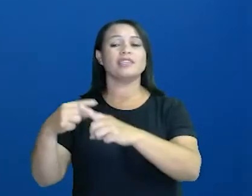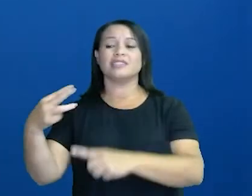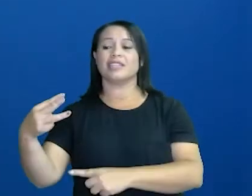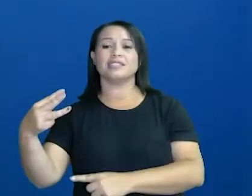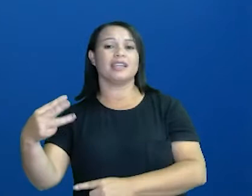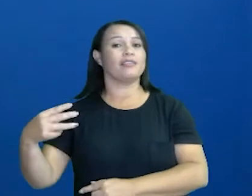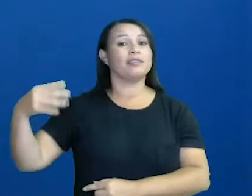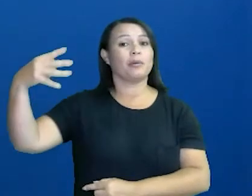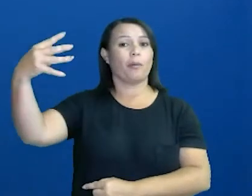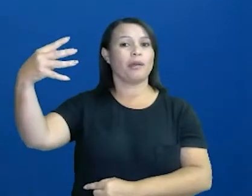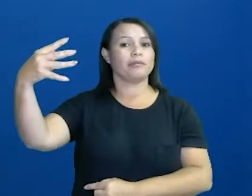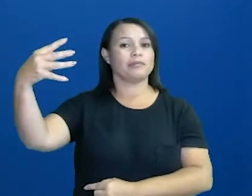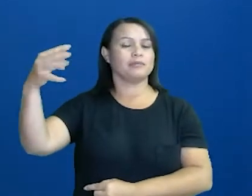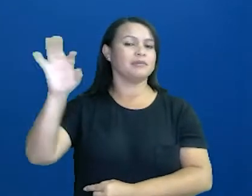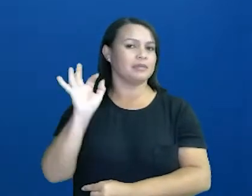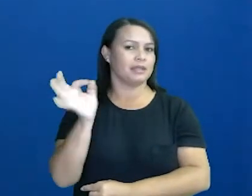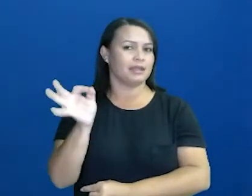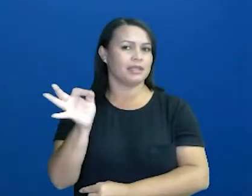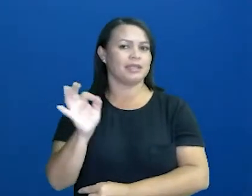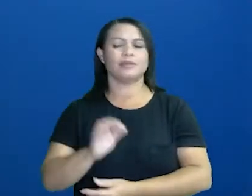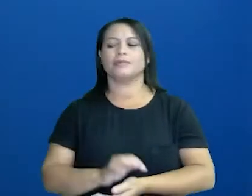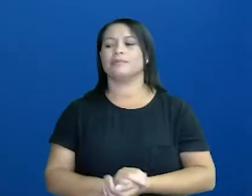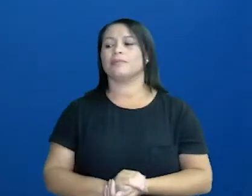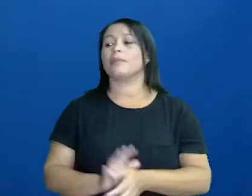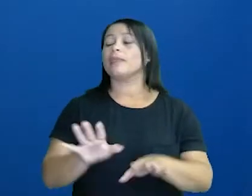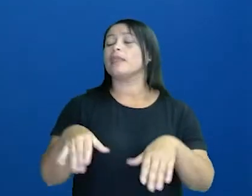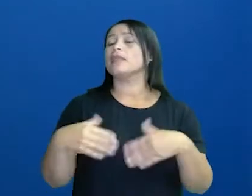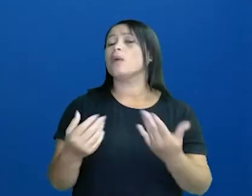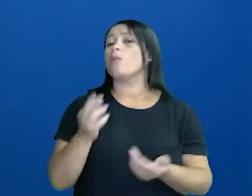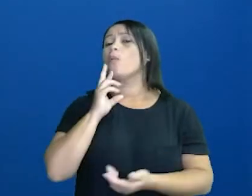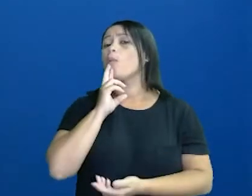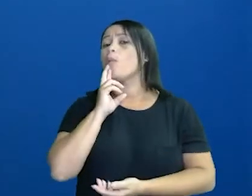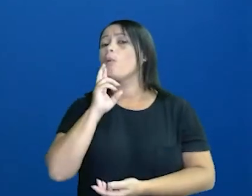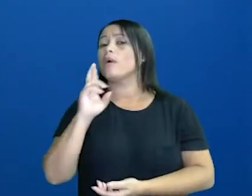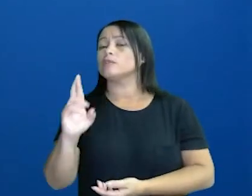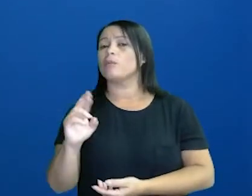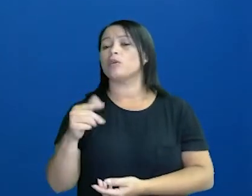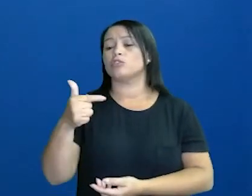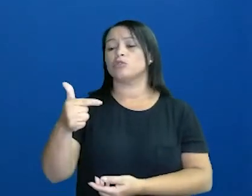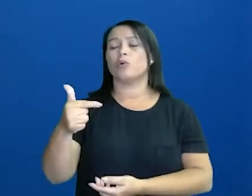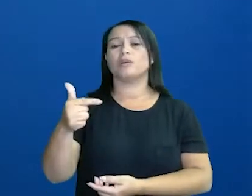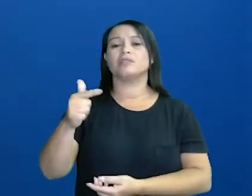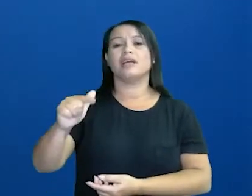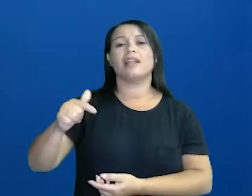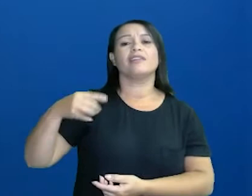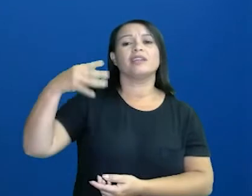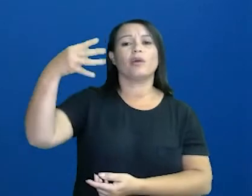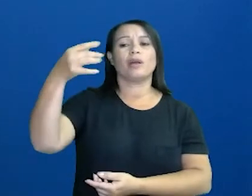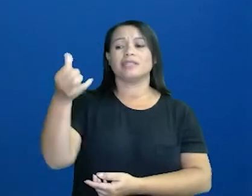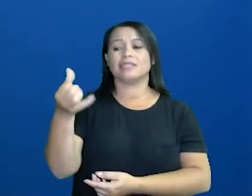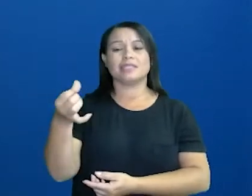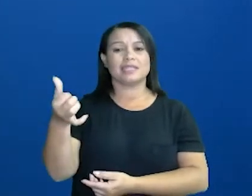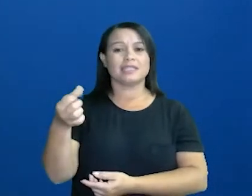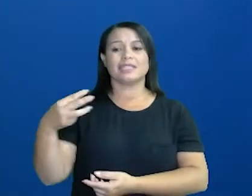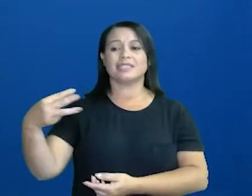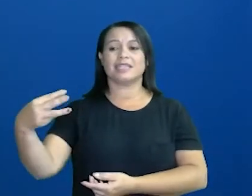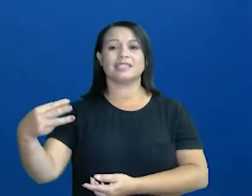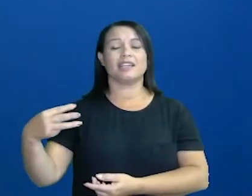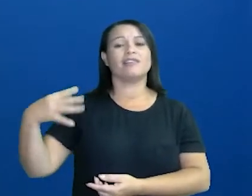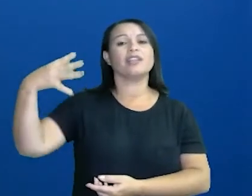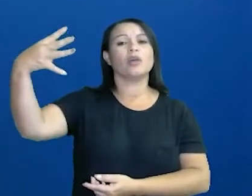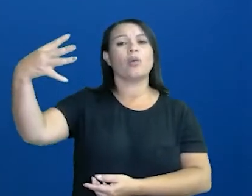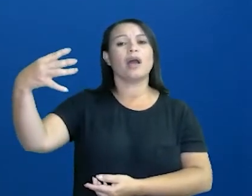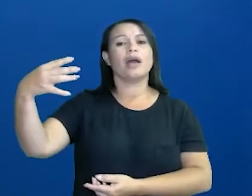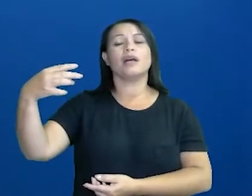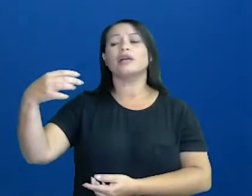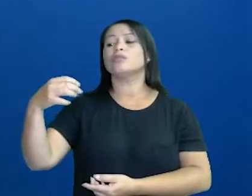3 elevado a 4 tá certa então qual o resultado dele 2 elevado a 4 16 3